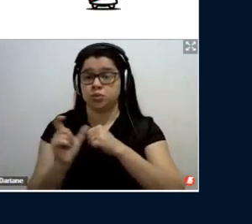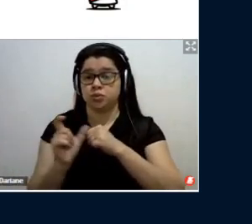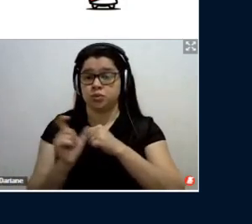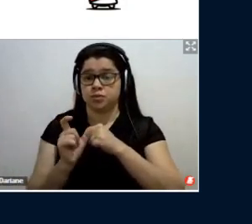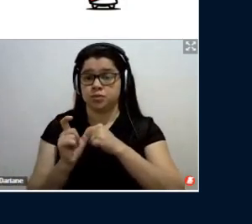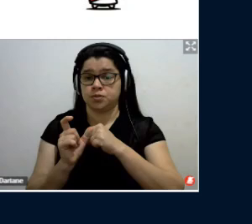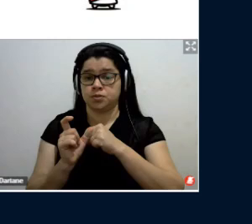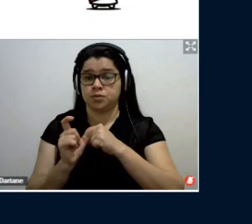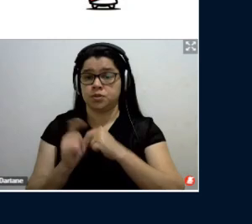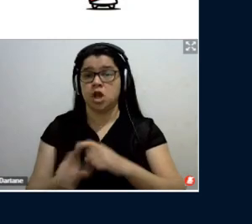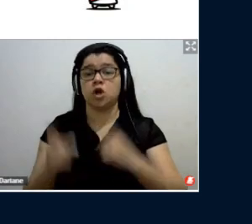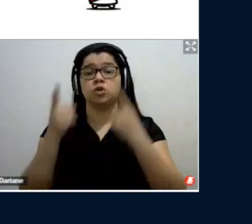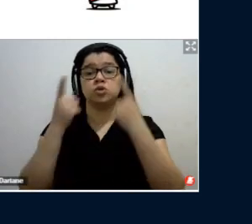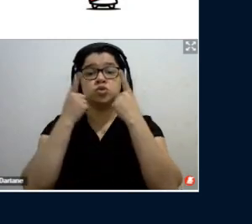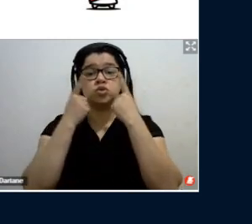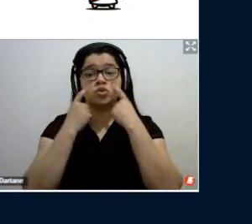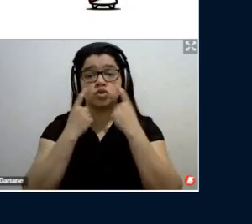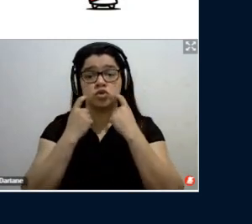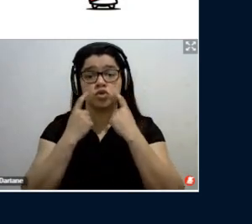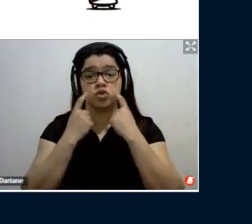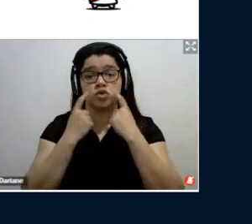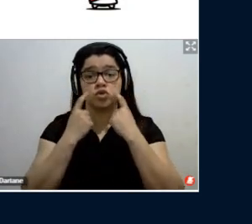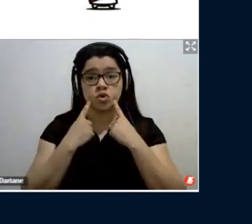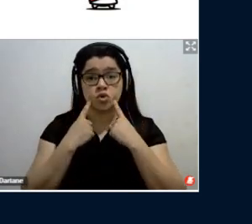é um verbo. Isso é análise